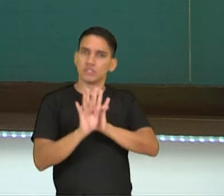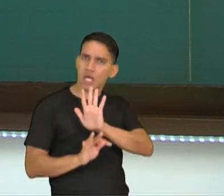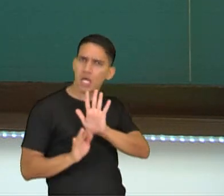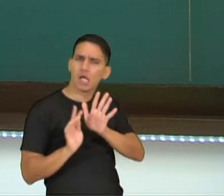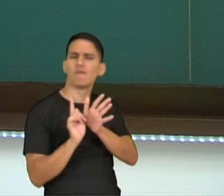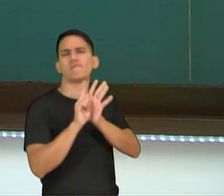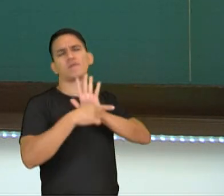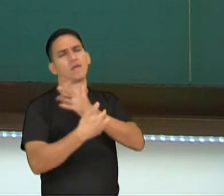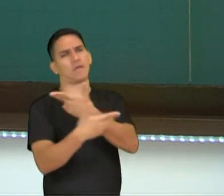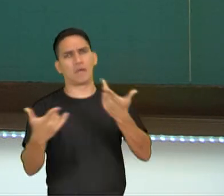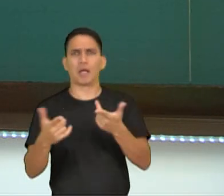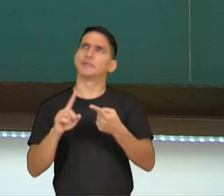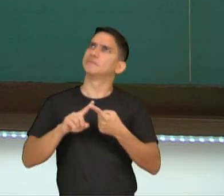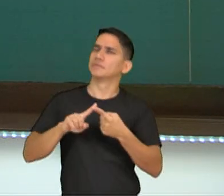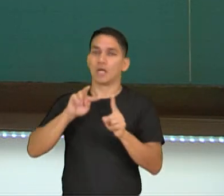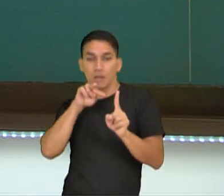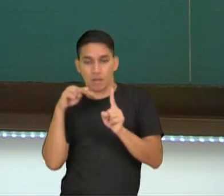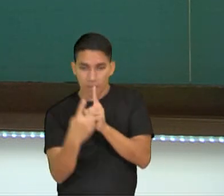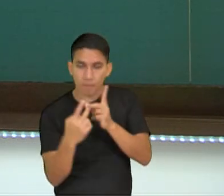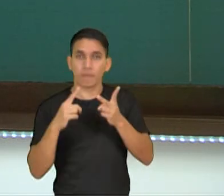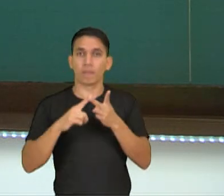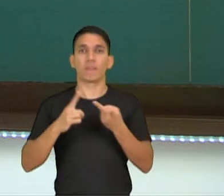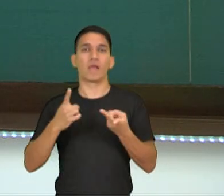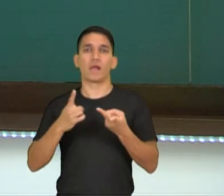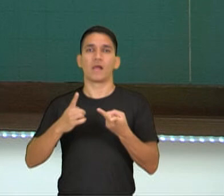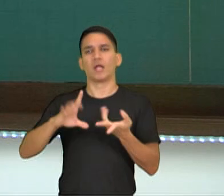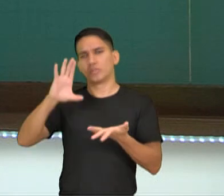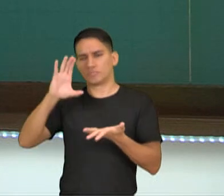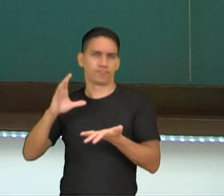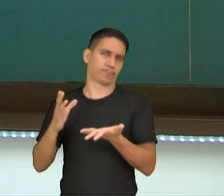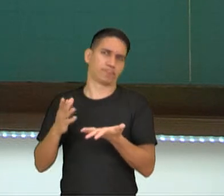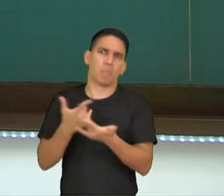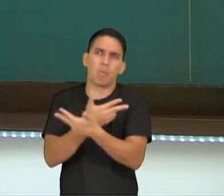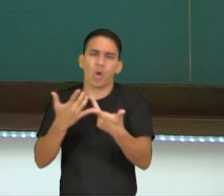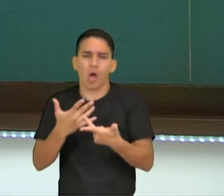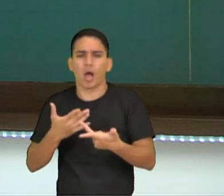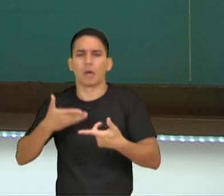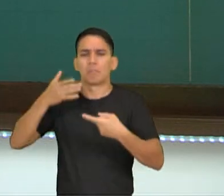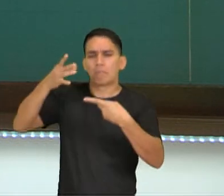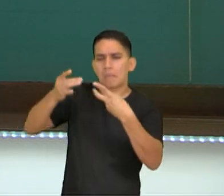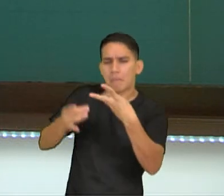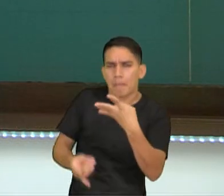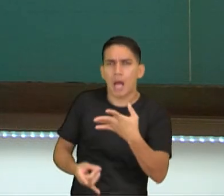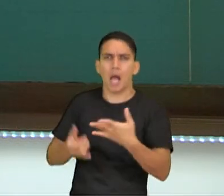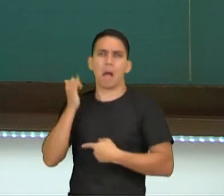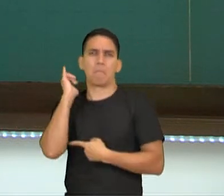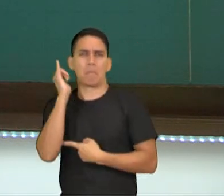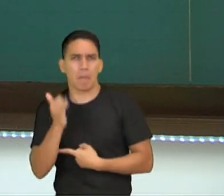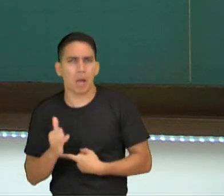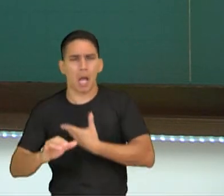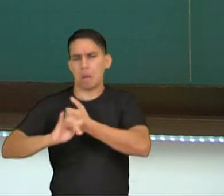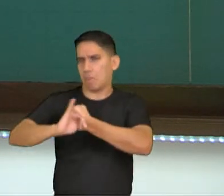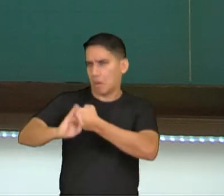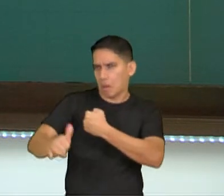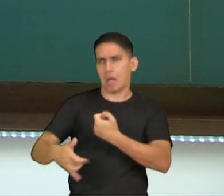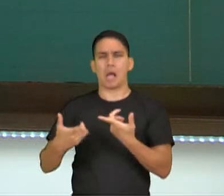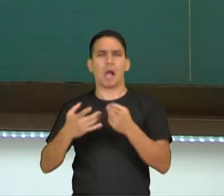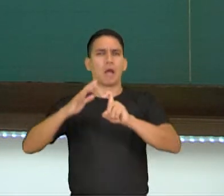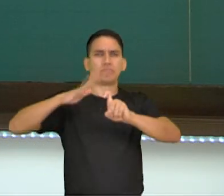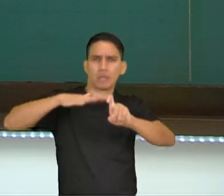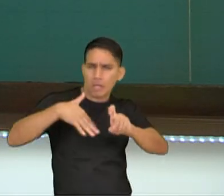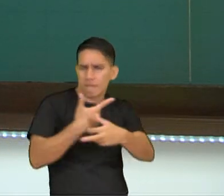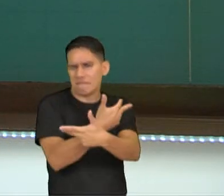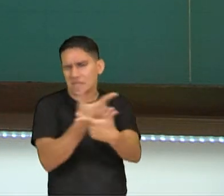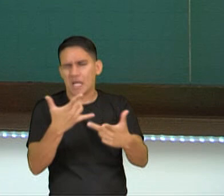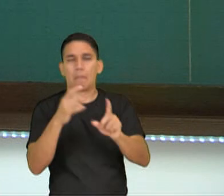Artigos de opinião, textos dissertativos argumentativos, contos, crônicas, fábulas, enfim, há uma infinidade de possibilidades